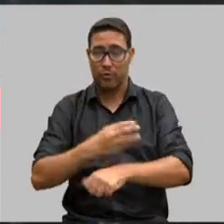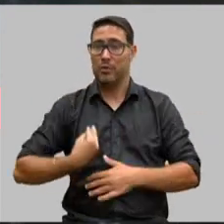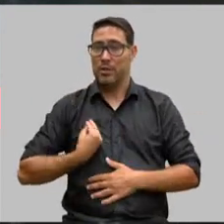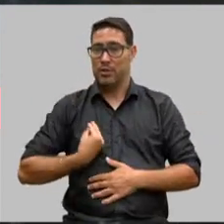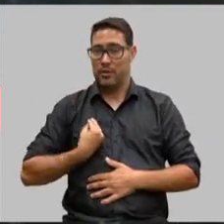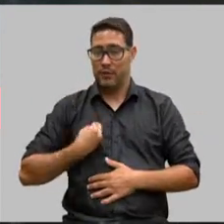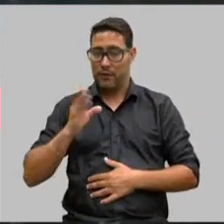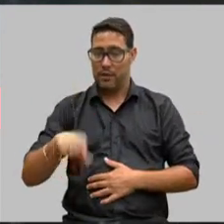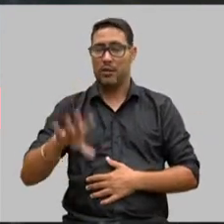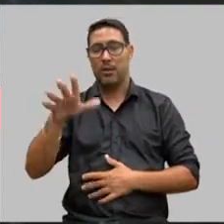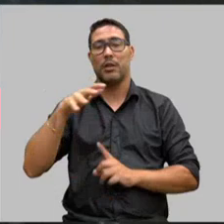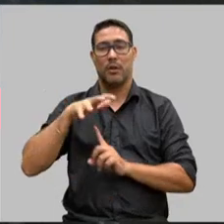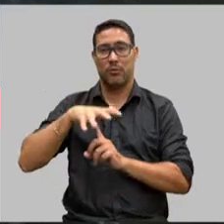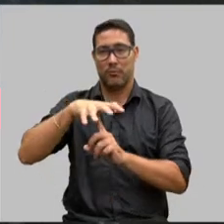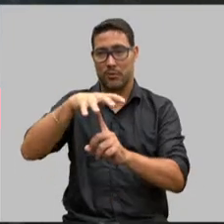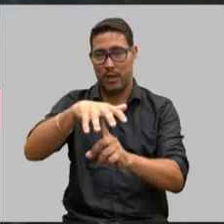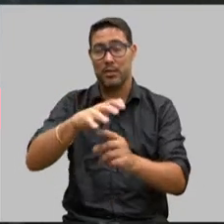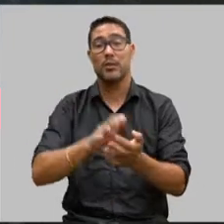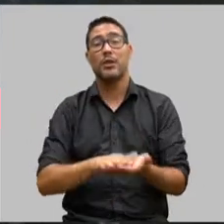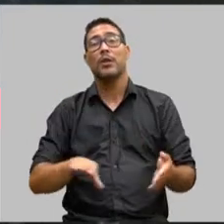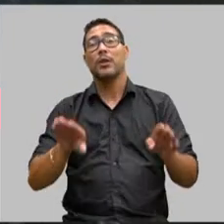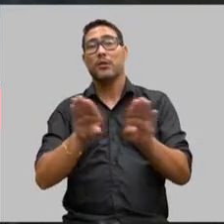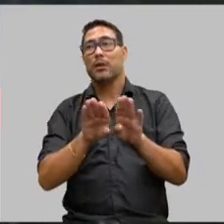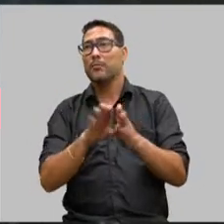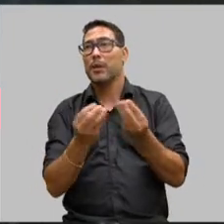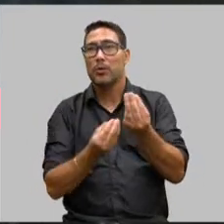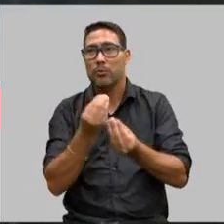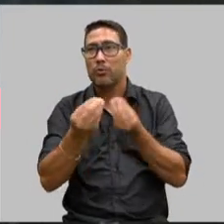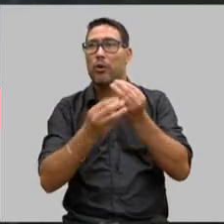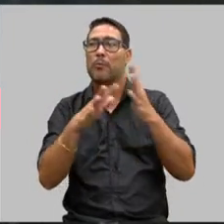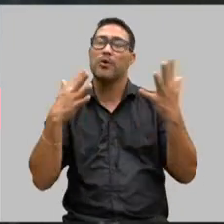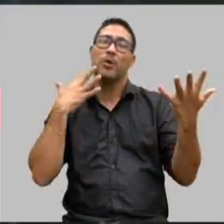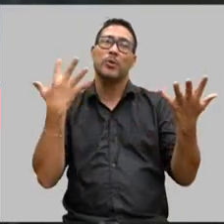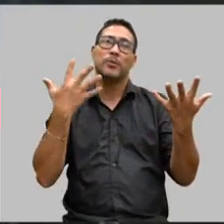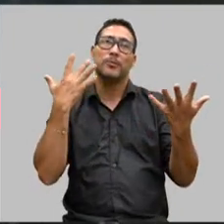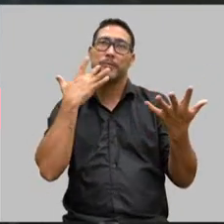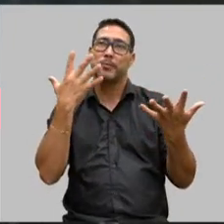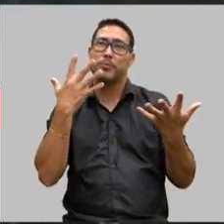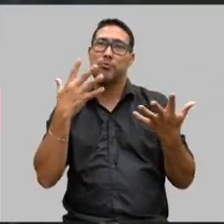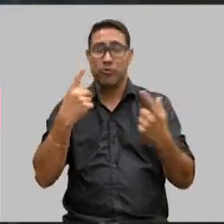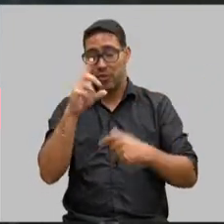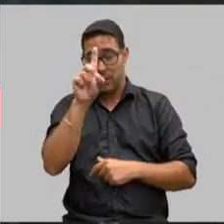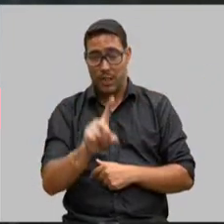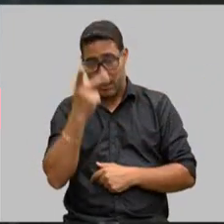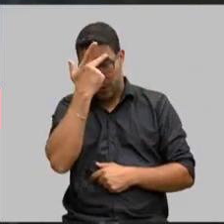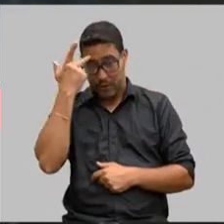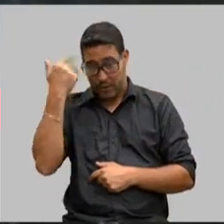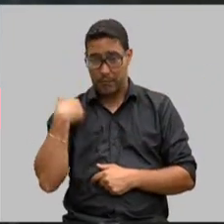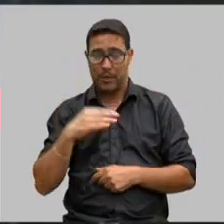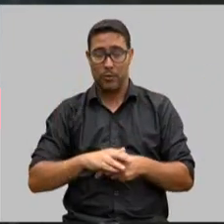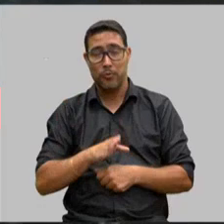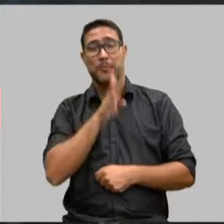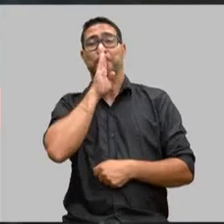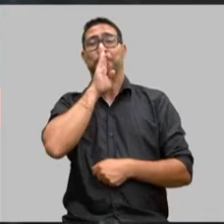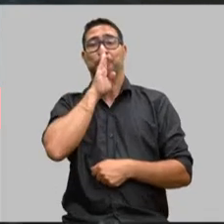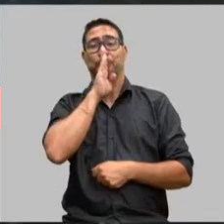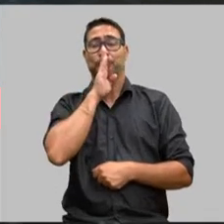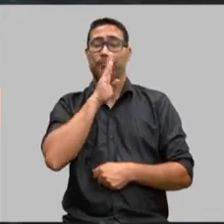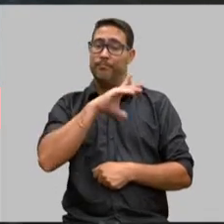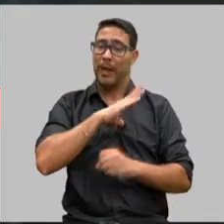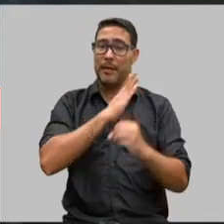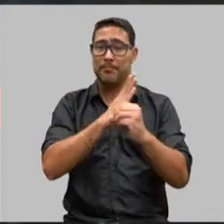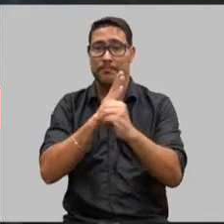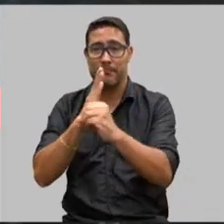violação de direitos tem acontecido e como essas comunidades são silenciadas e vivem